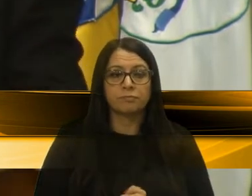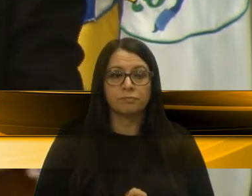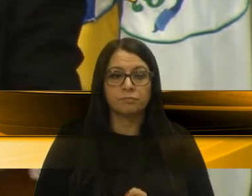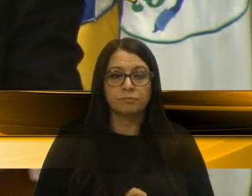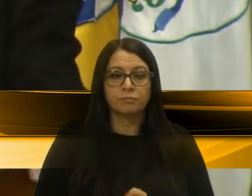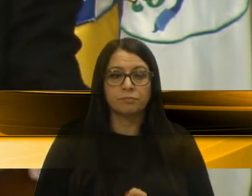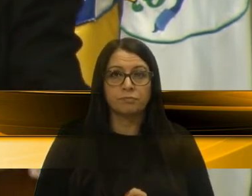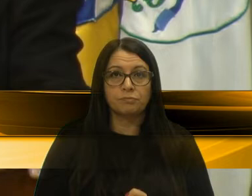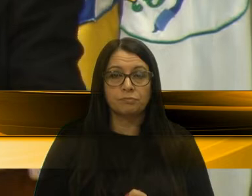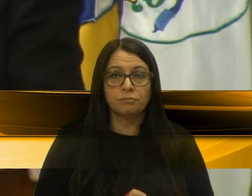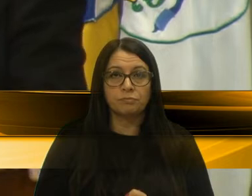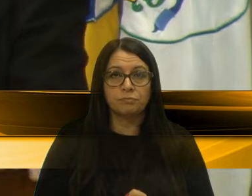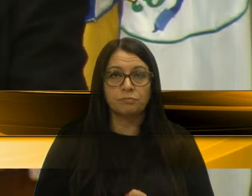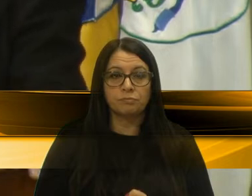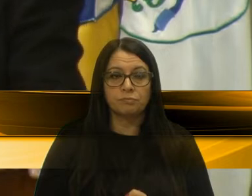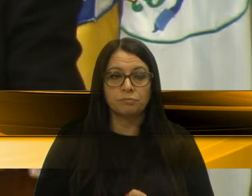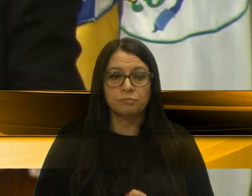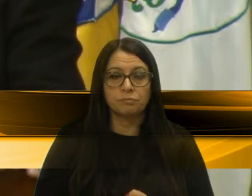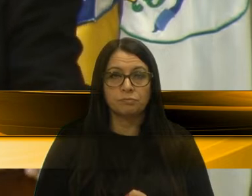Portanto,